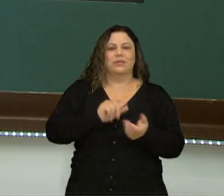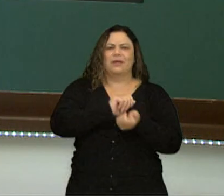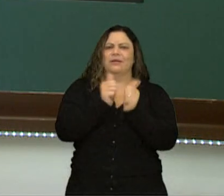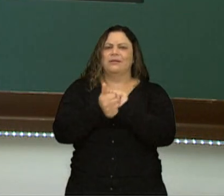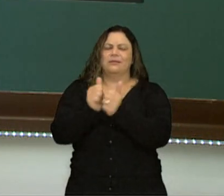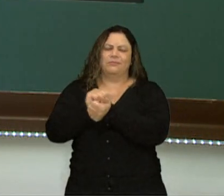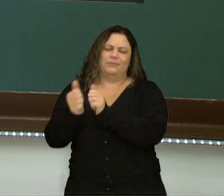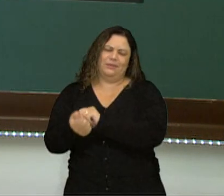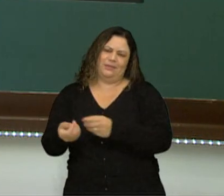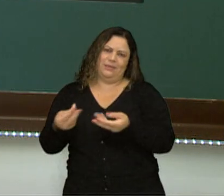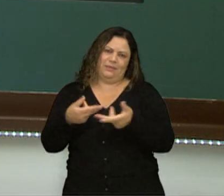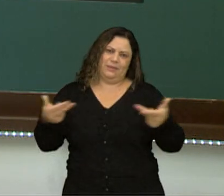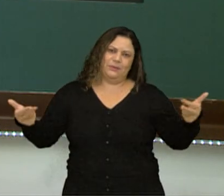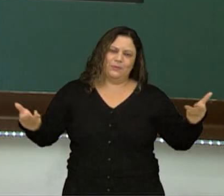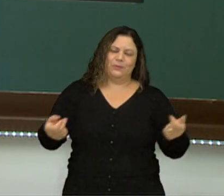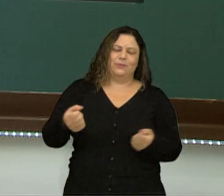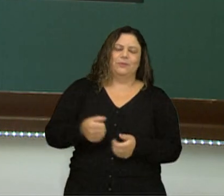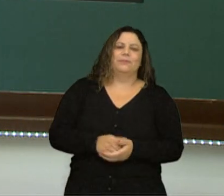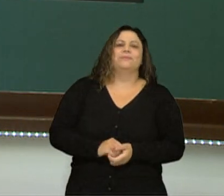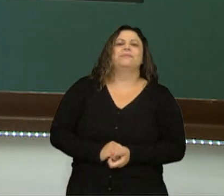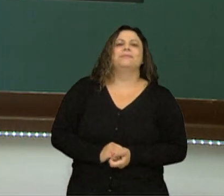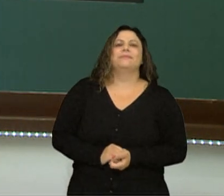ele é muito